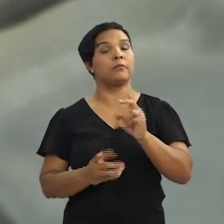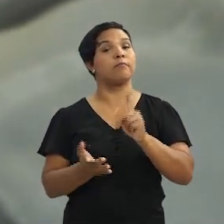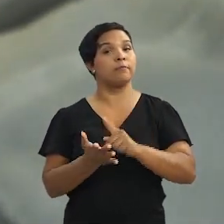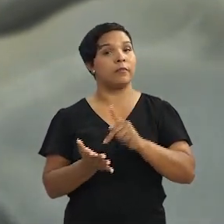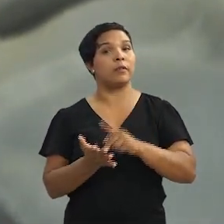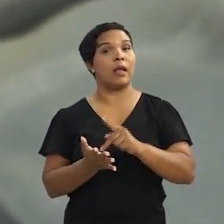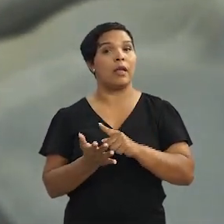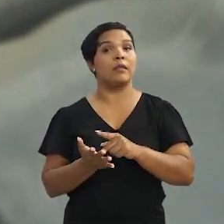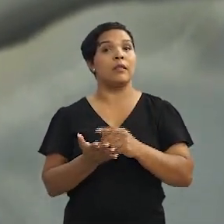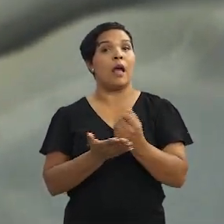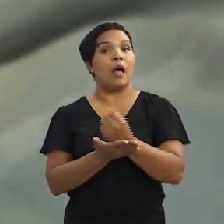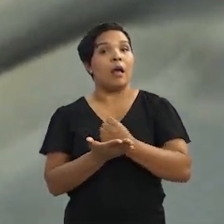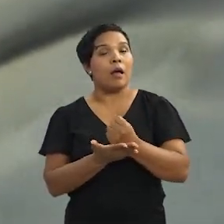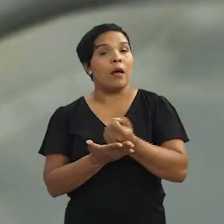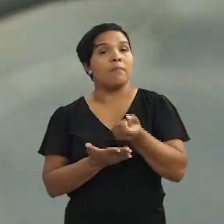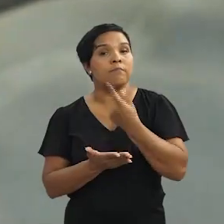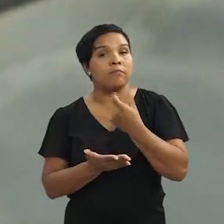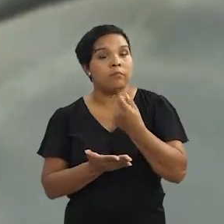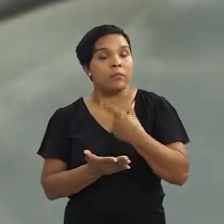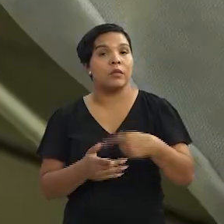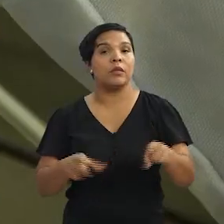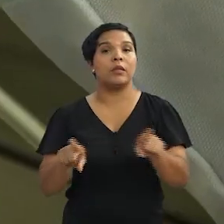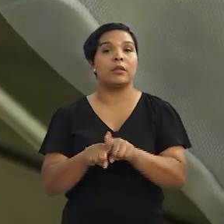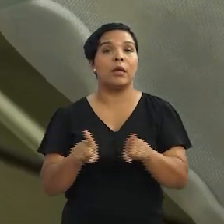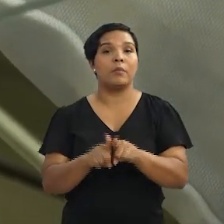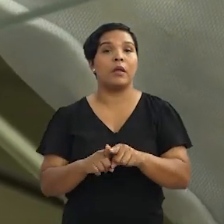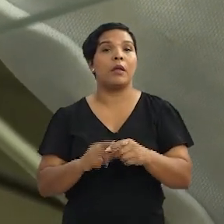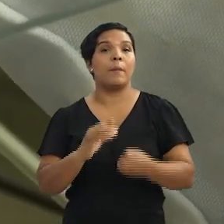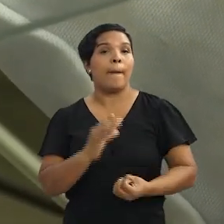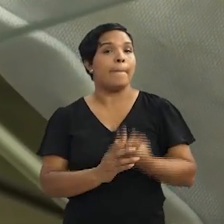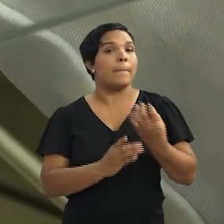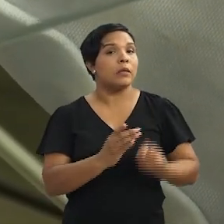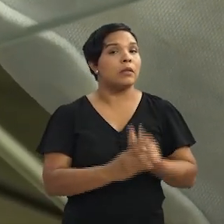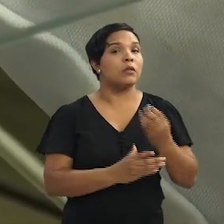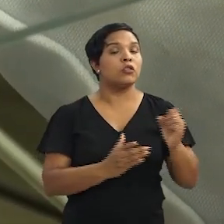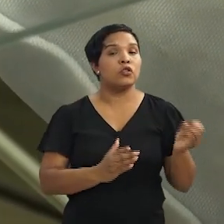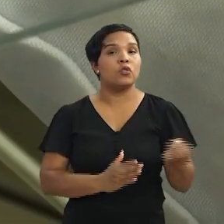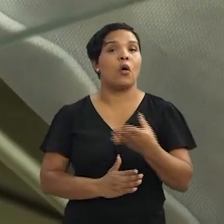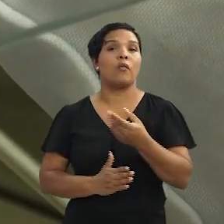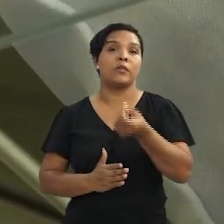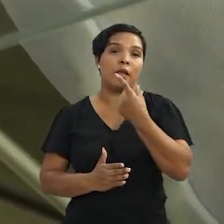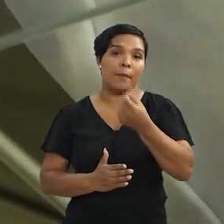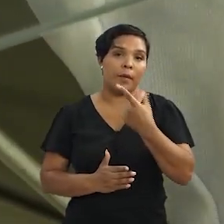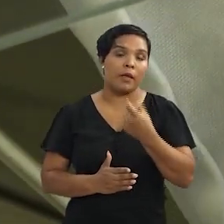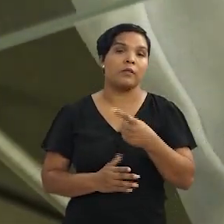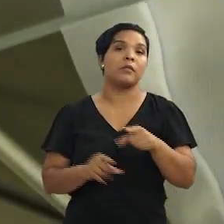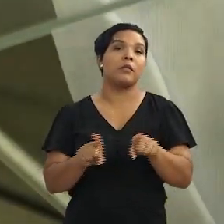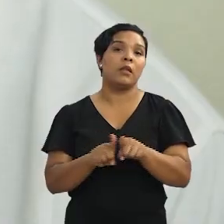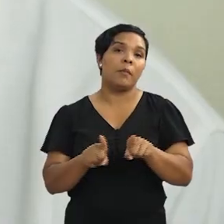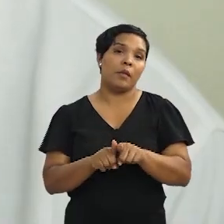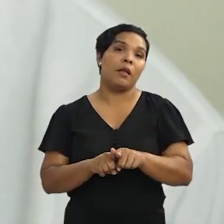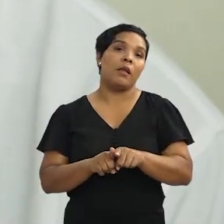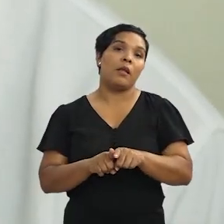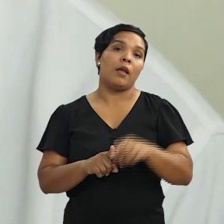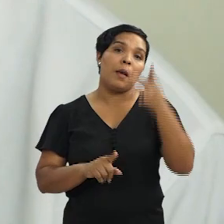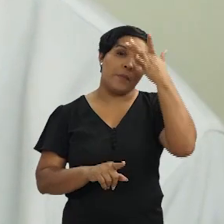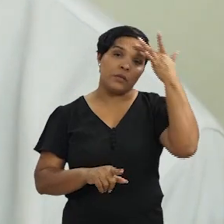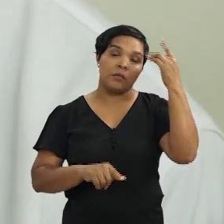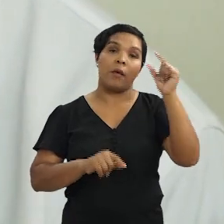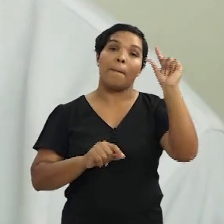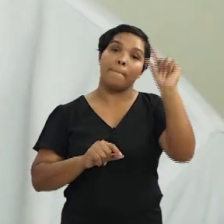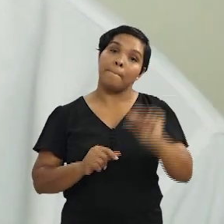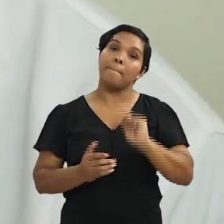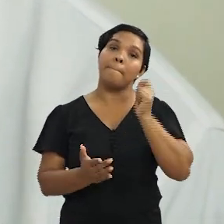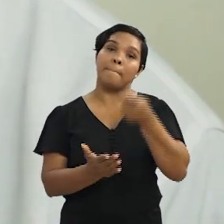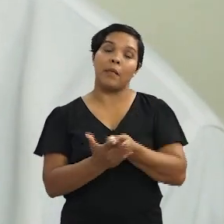impacta significativamente tanto na indústria farmacêutica quanto para a produção de novos fármacos e para o produtor, né? Que vai pagar cada